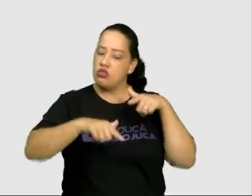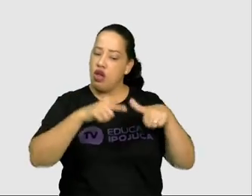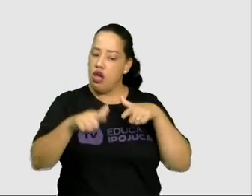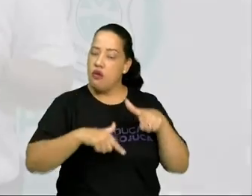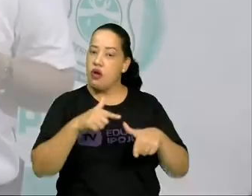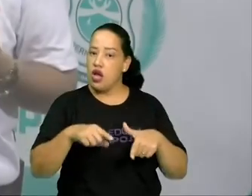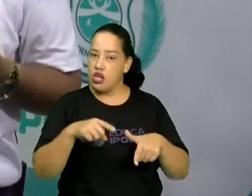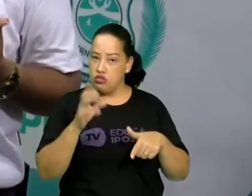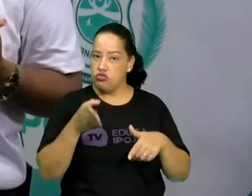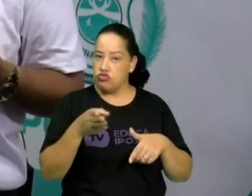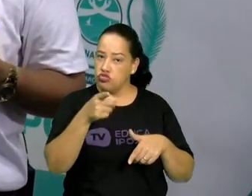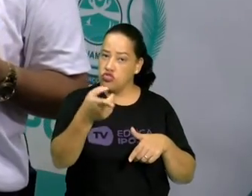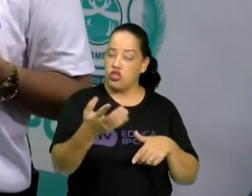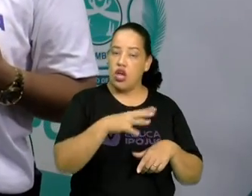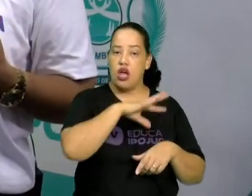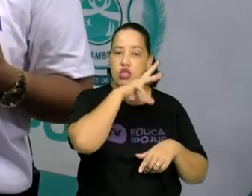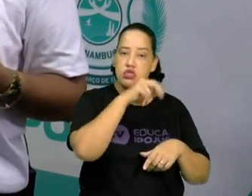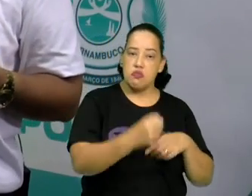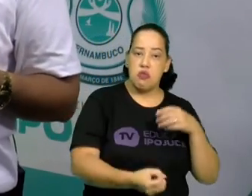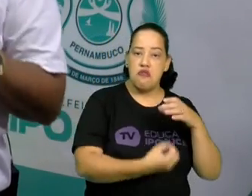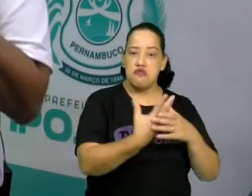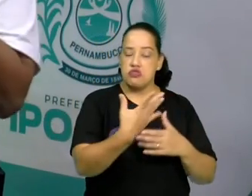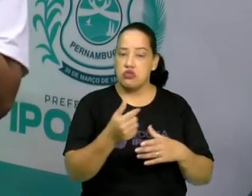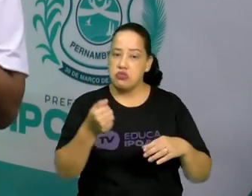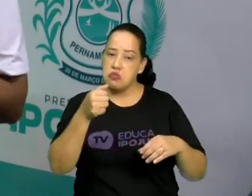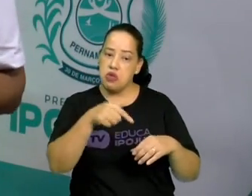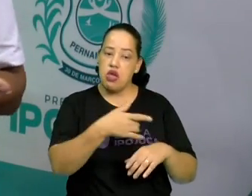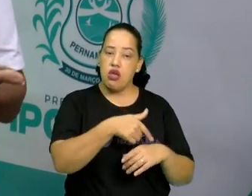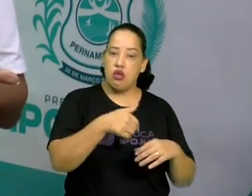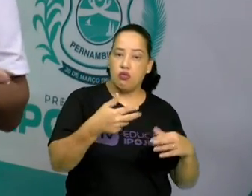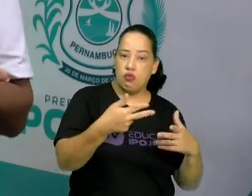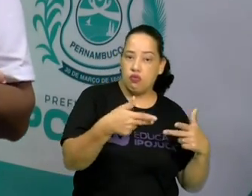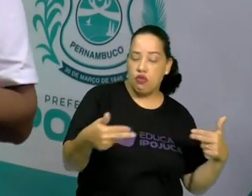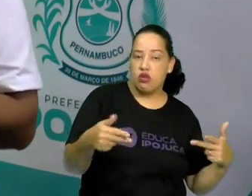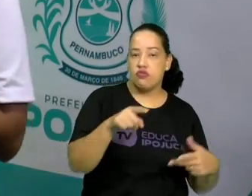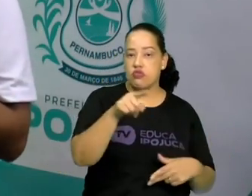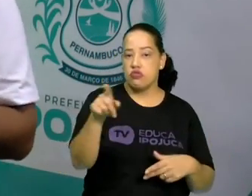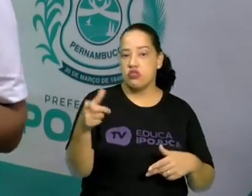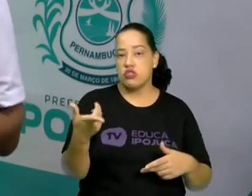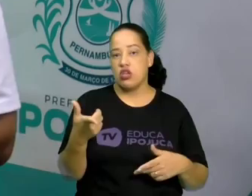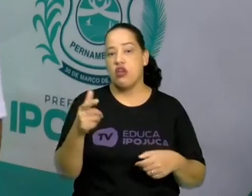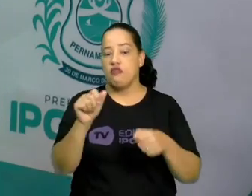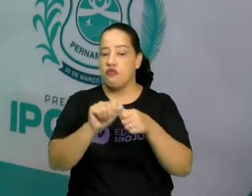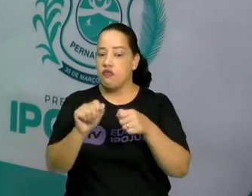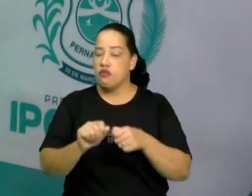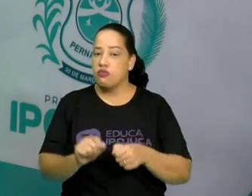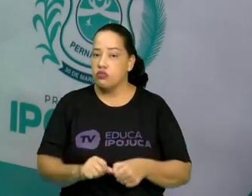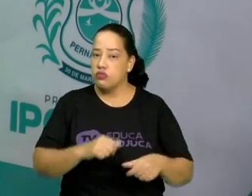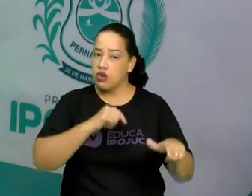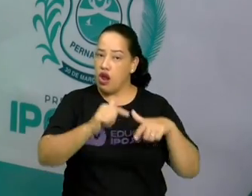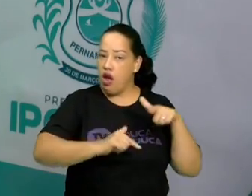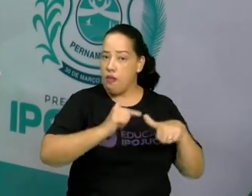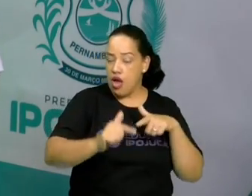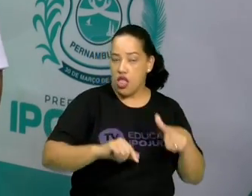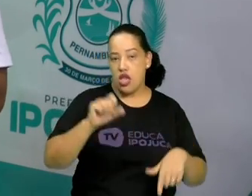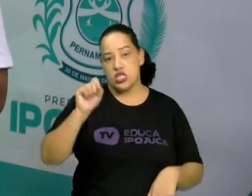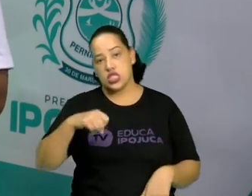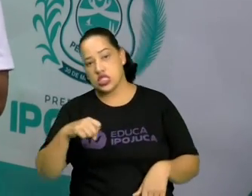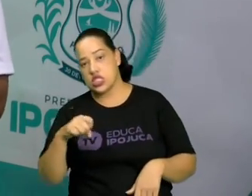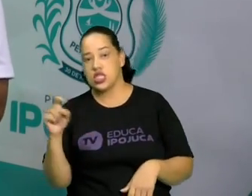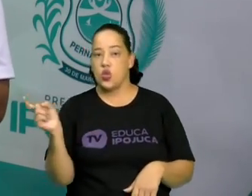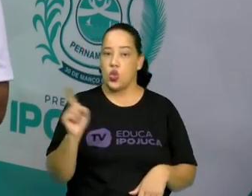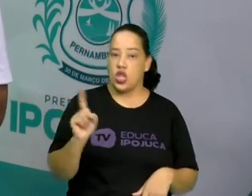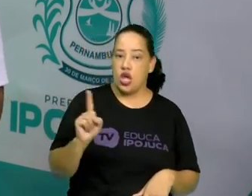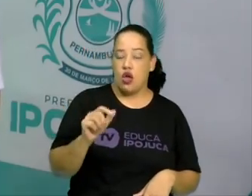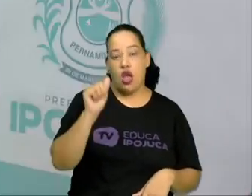Na extração vegetal, animal ou mineral, você já fez algum trabalho com algum tipo de extração? Sim ou não? Letra